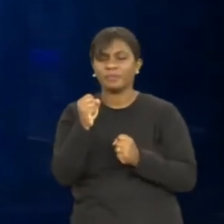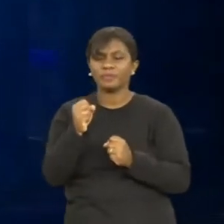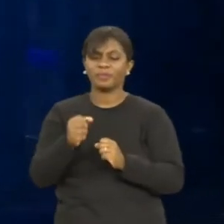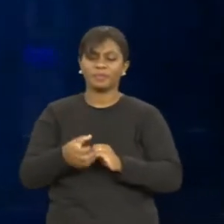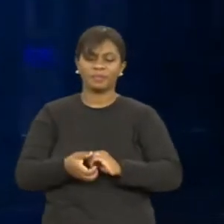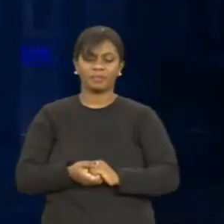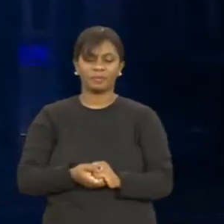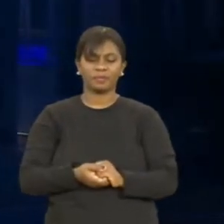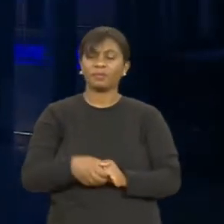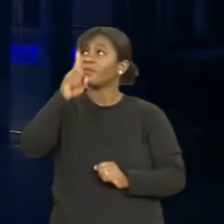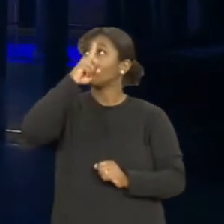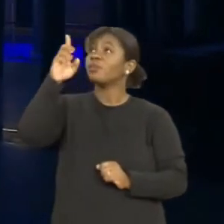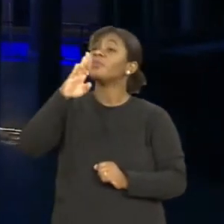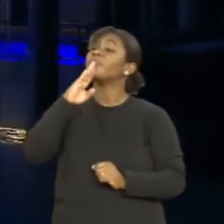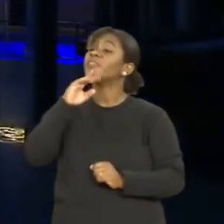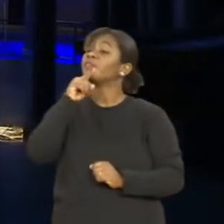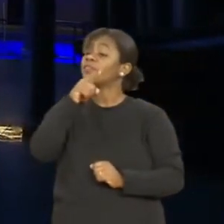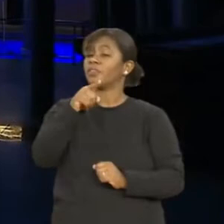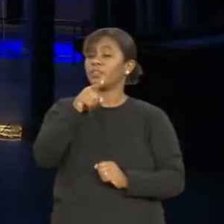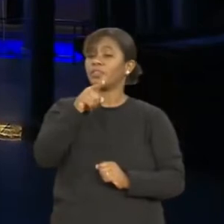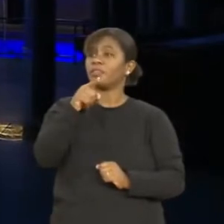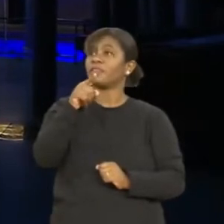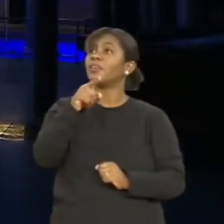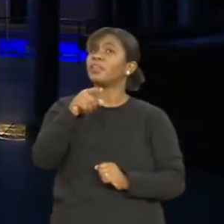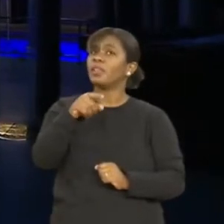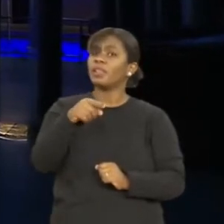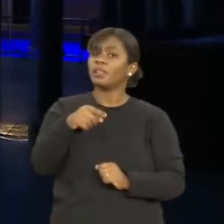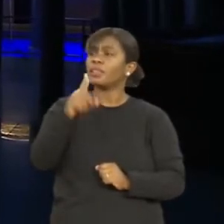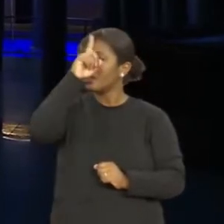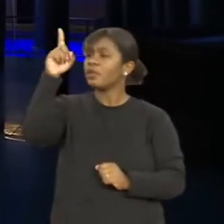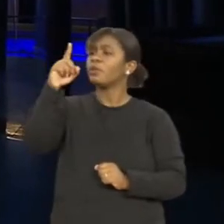Deus te conhece. Deus me conhece.